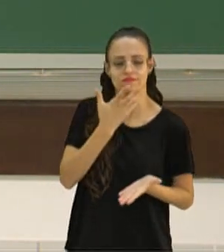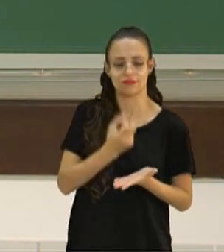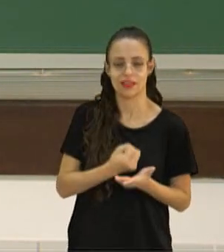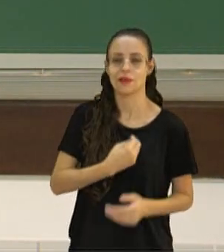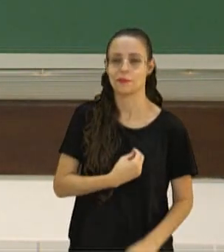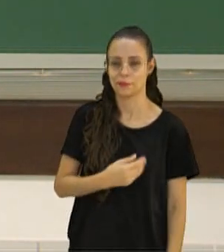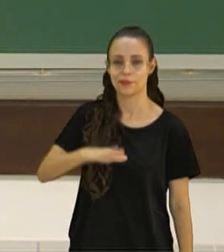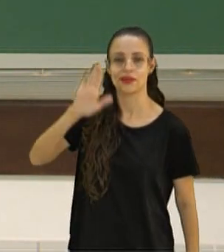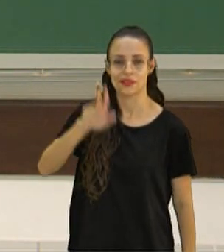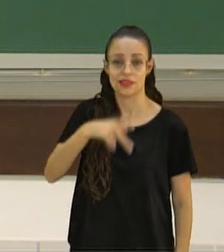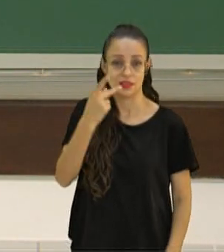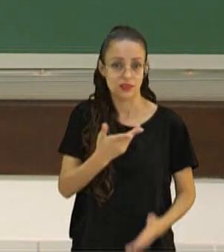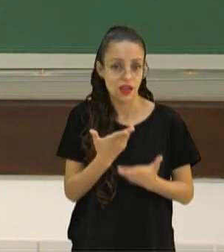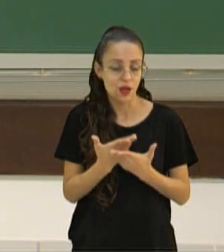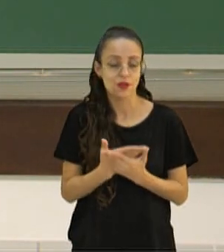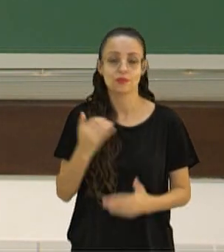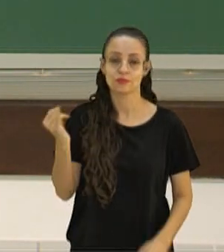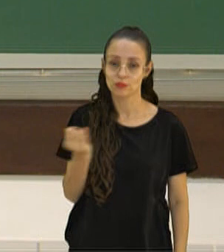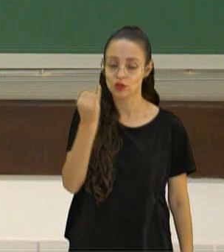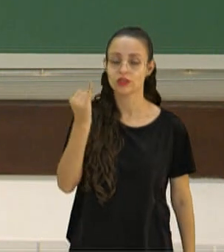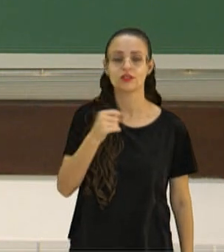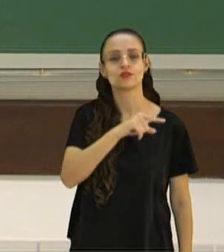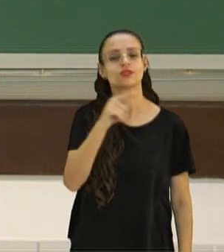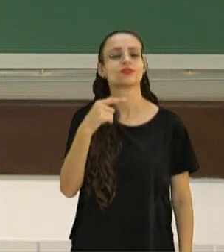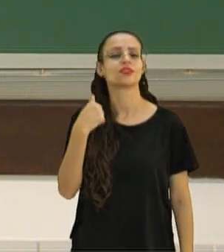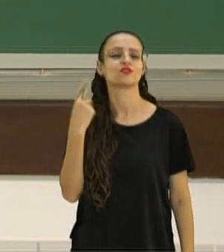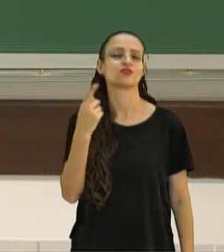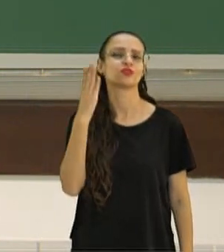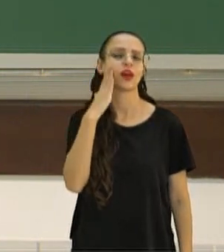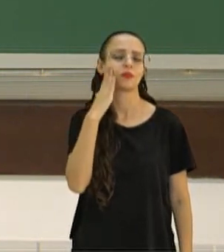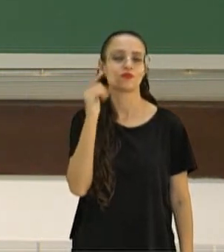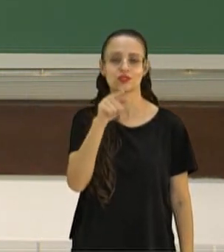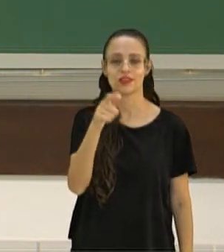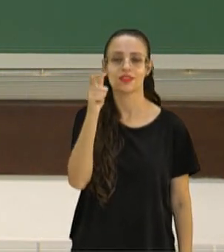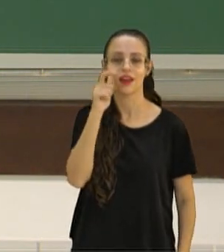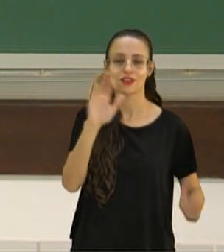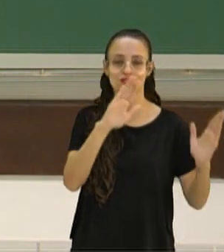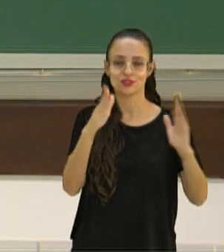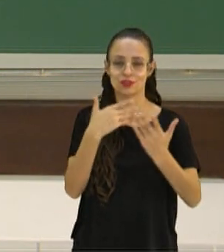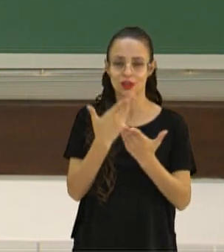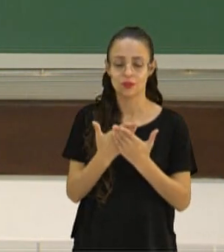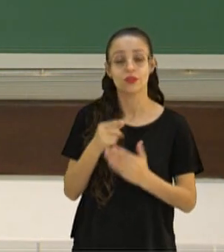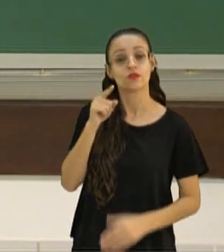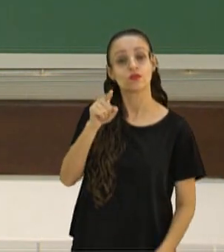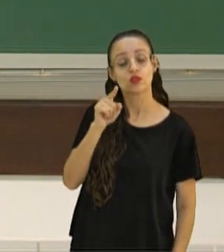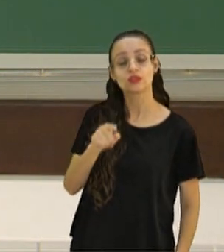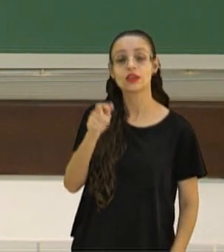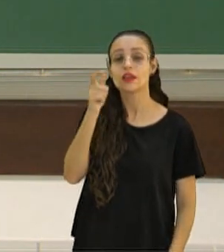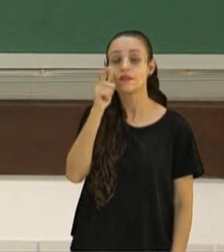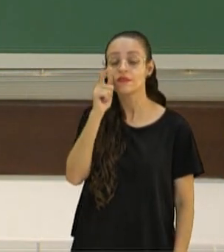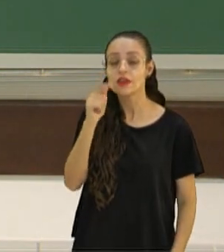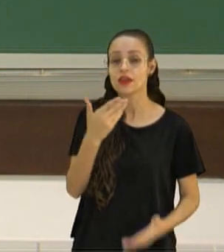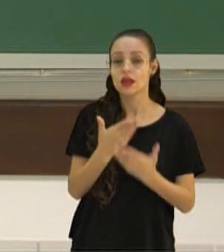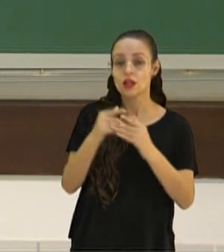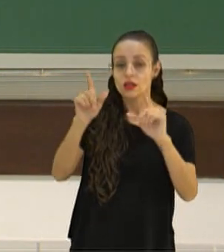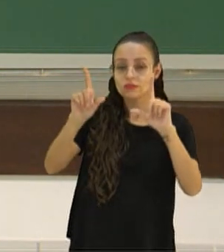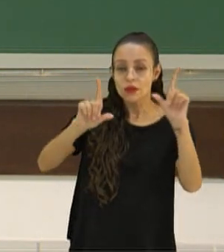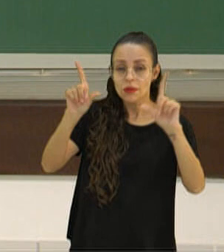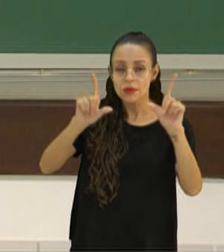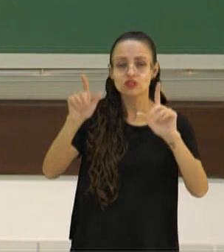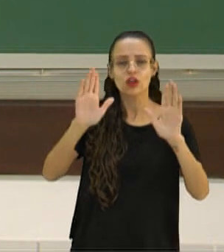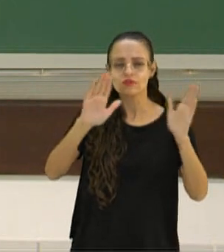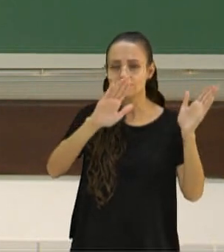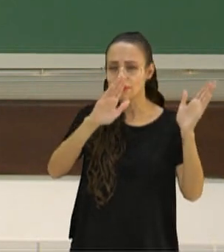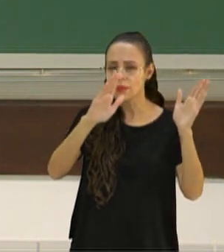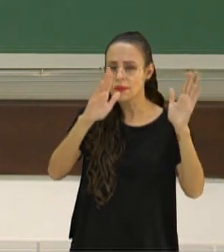de hoje também, que é muito importante, para que saibamos que você está assistindo às aulas. Você também que acompanha as aulas aí pela TV, que acompanhou as aulas pela